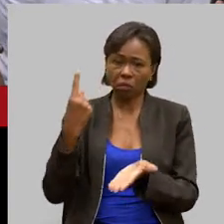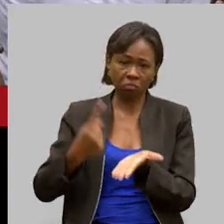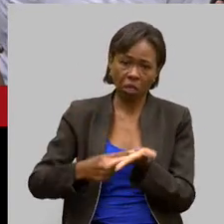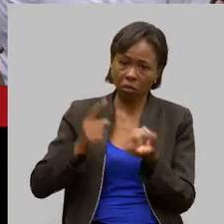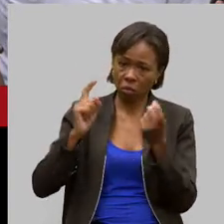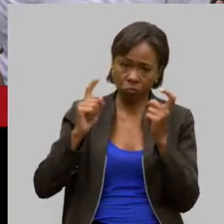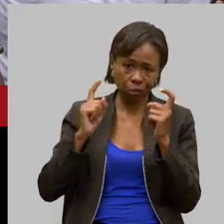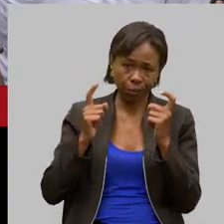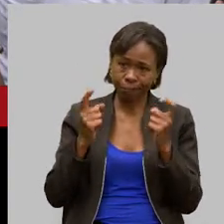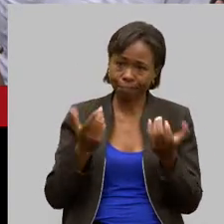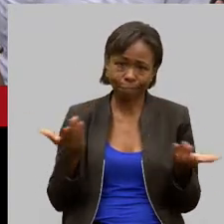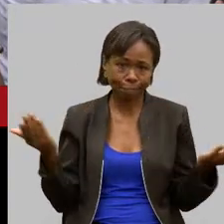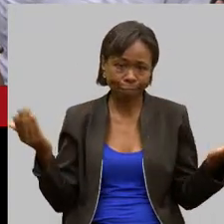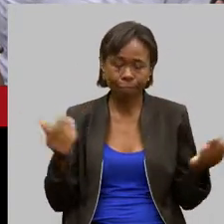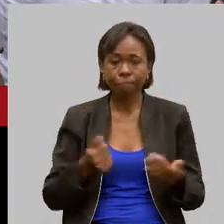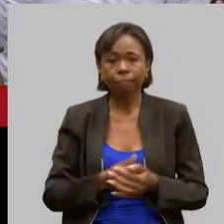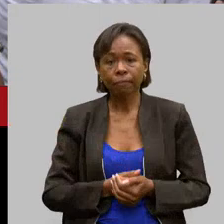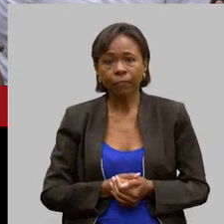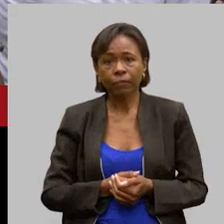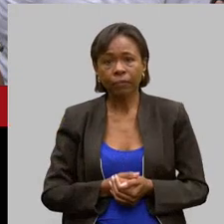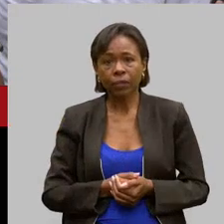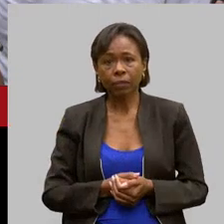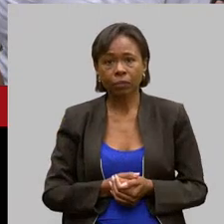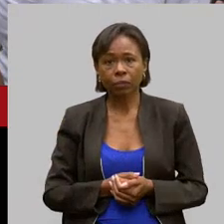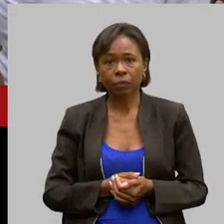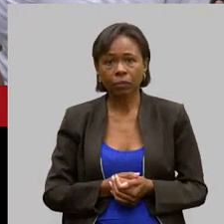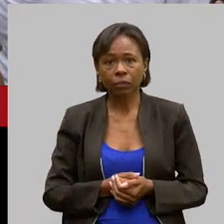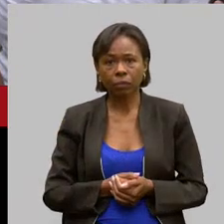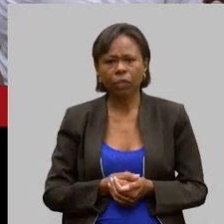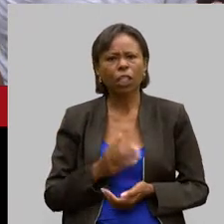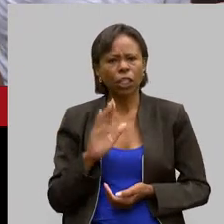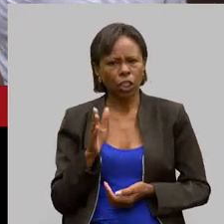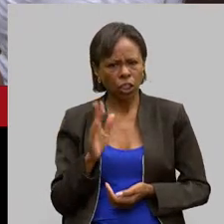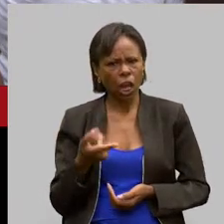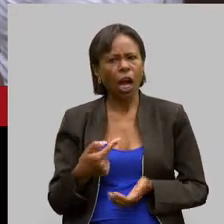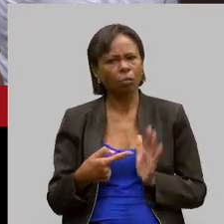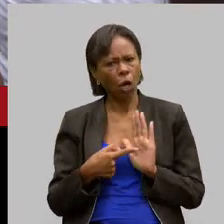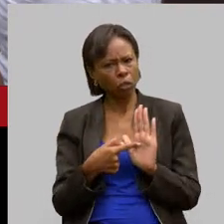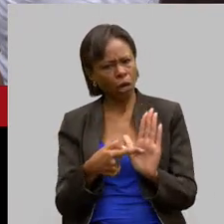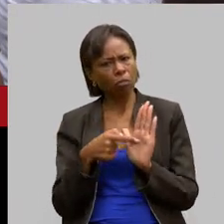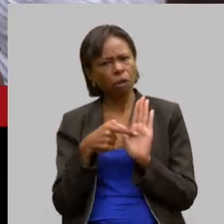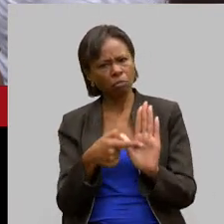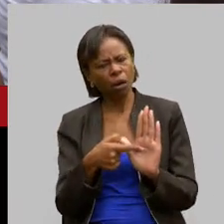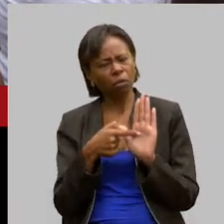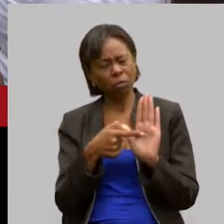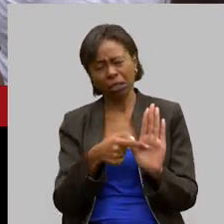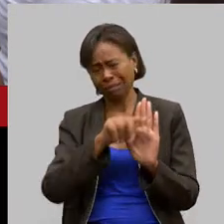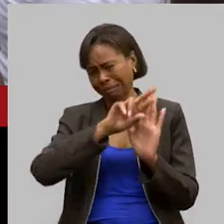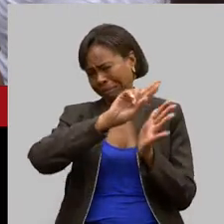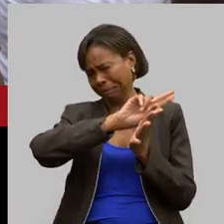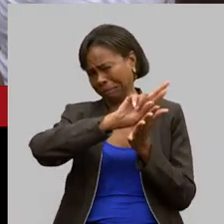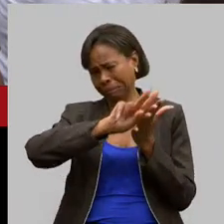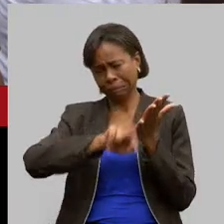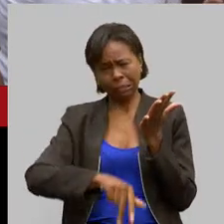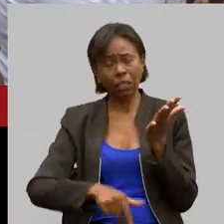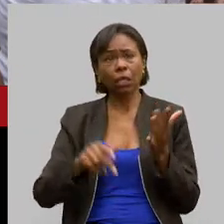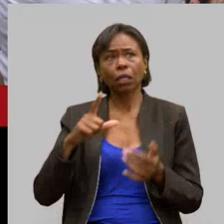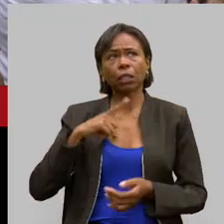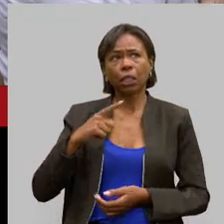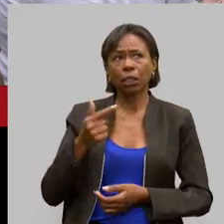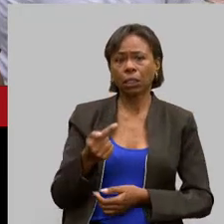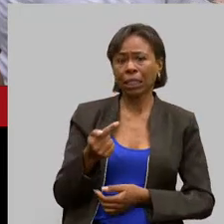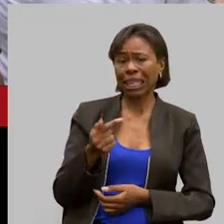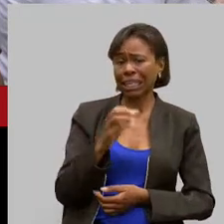eh eu eu Nós levamos várias situações nós estamos com mais de 700 pessoas entre